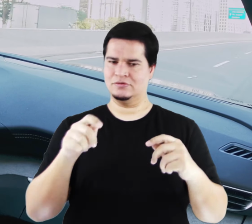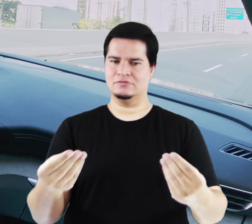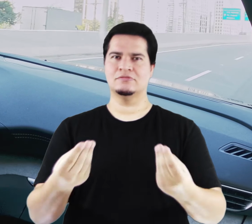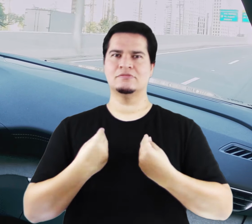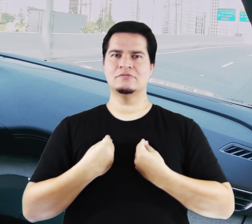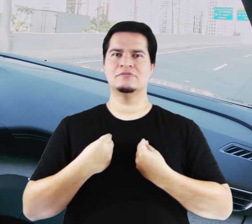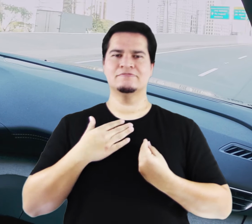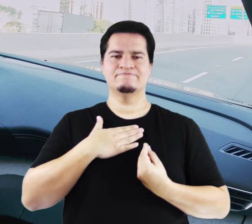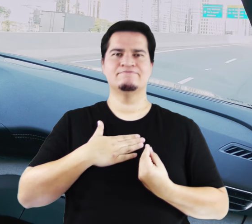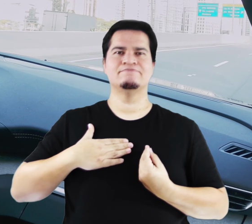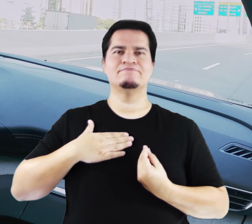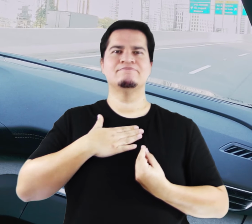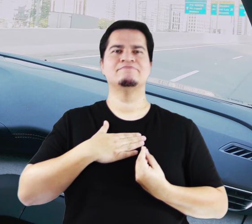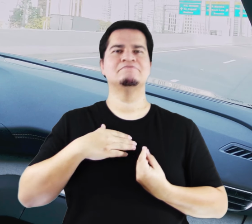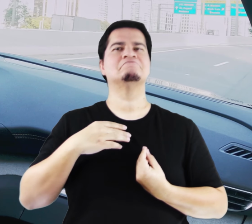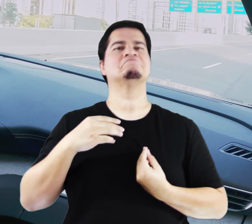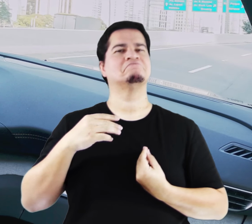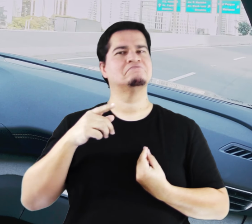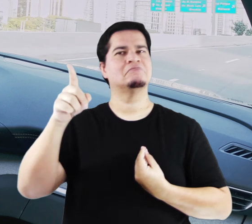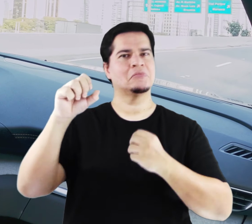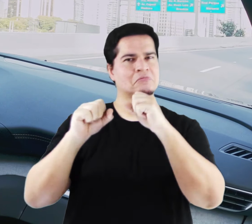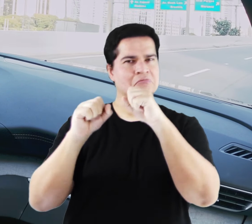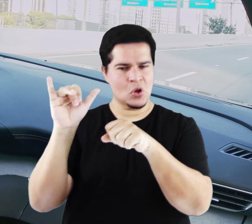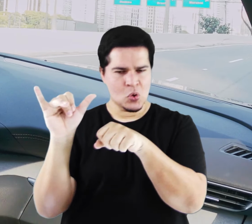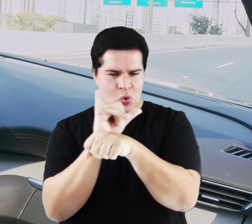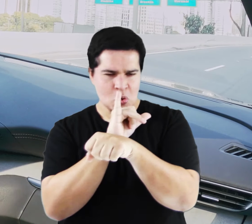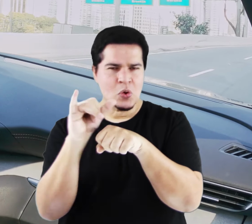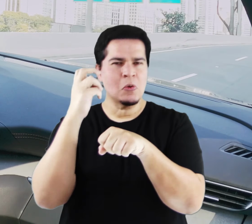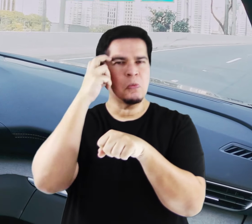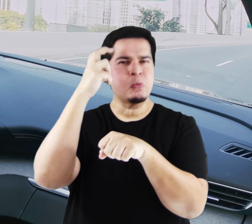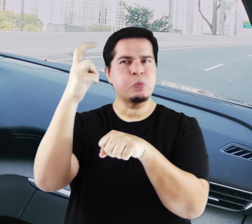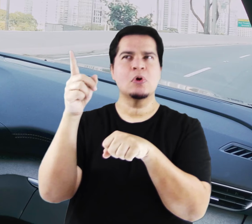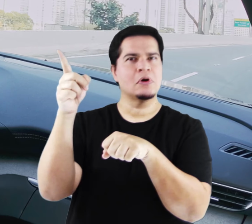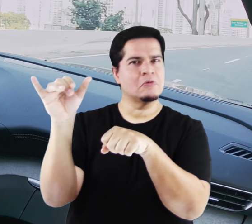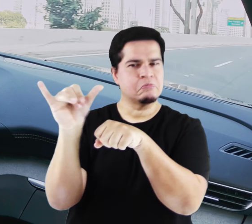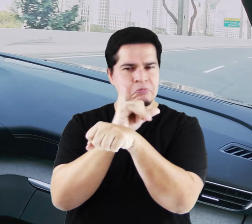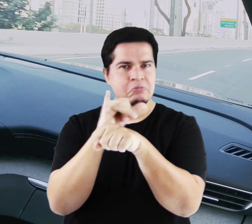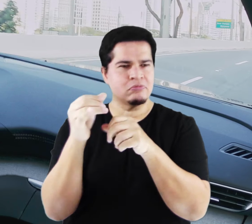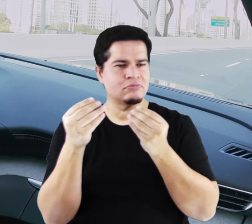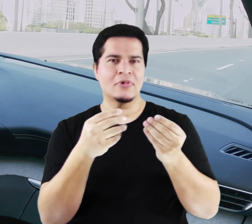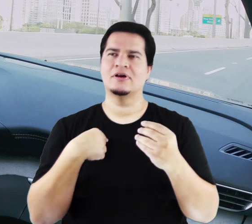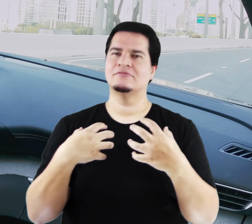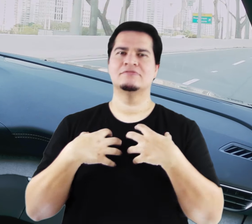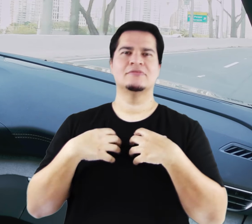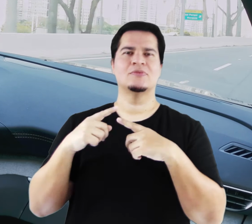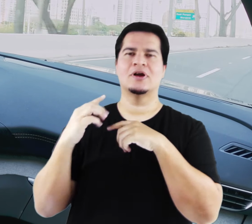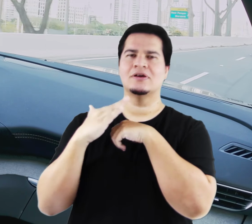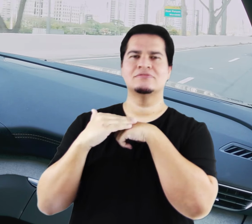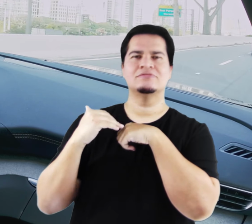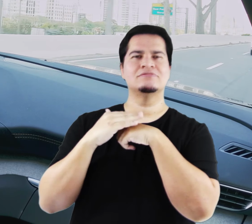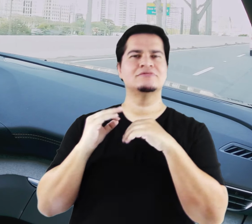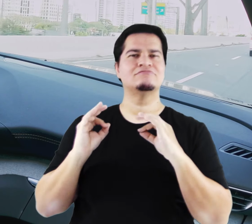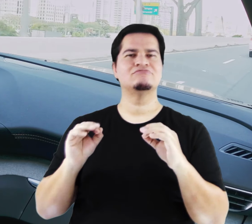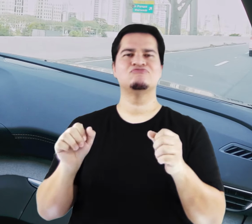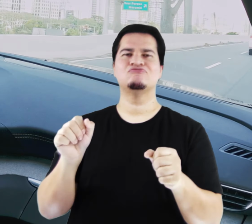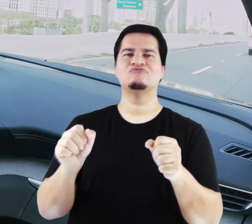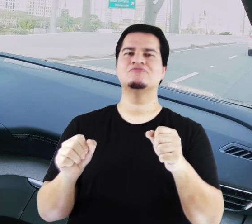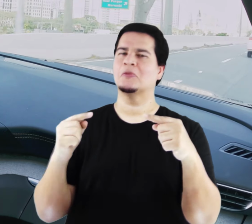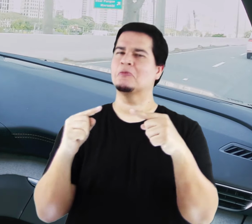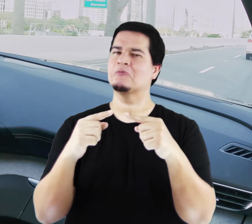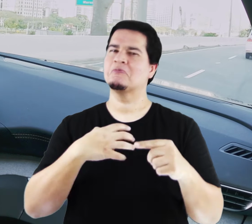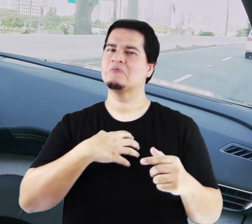coisa de especial, alguma coisa diferente. É um mimo, é um mimo sensorial muito legal. Você se sente a bordo de algo diferenciado